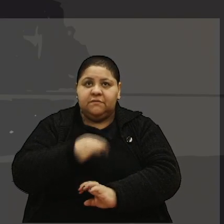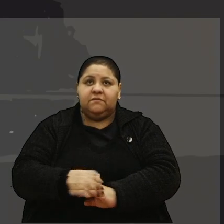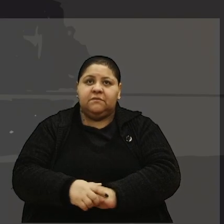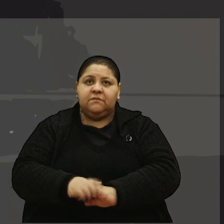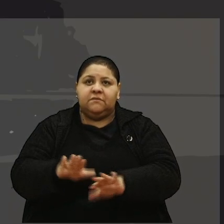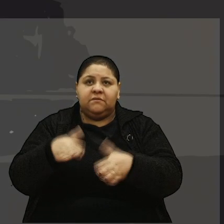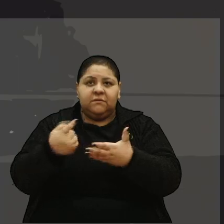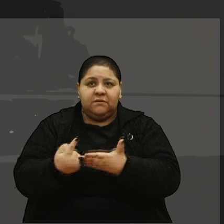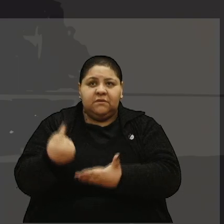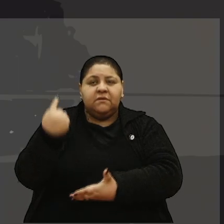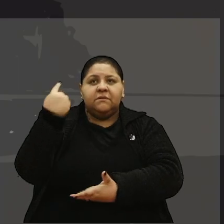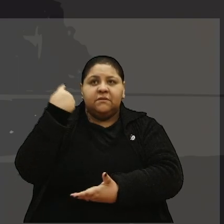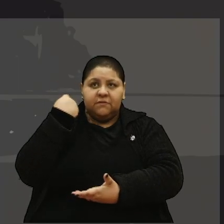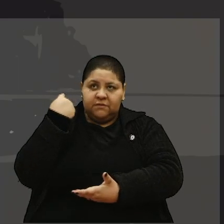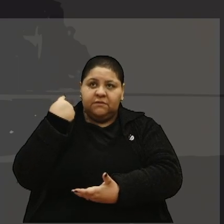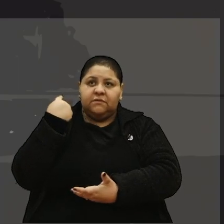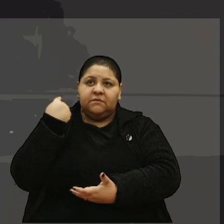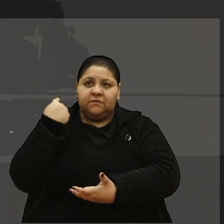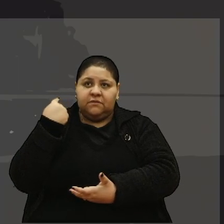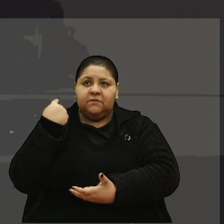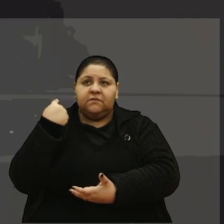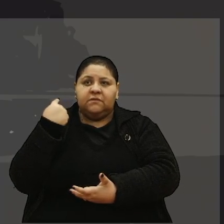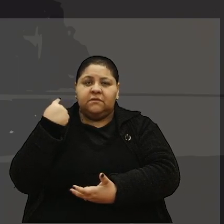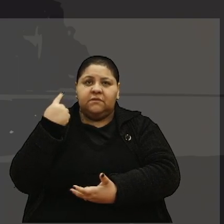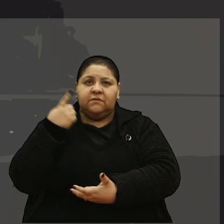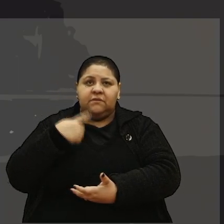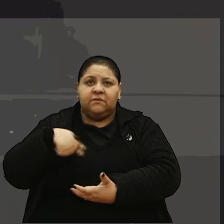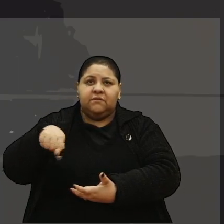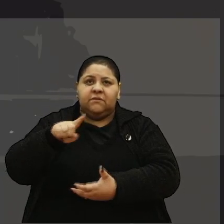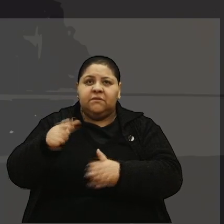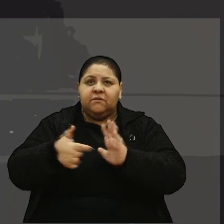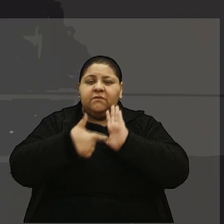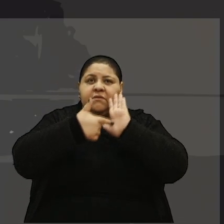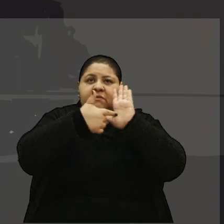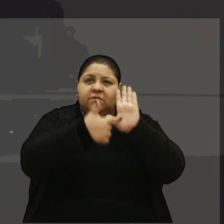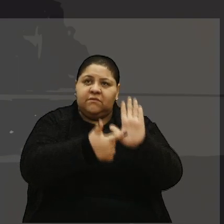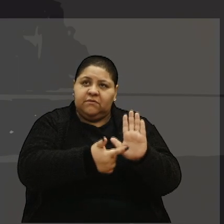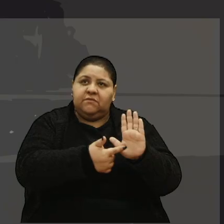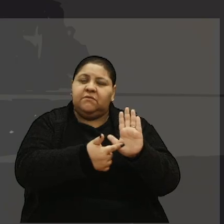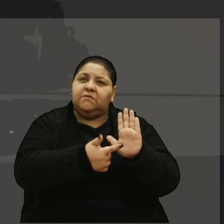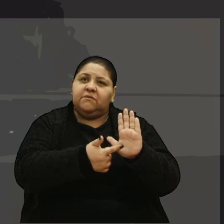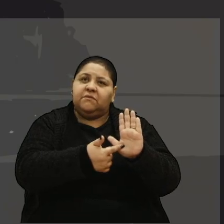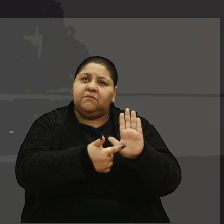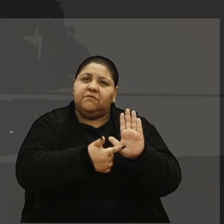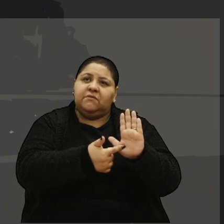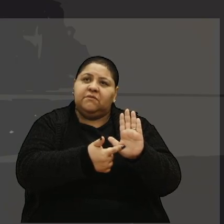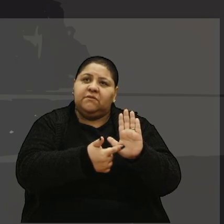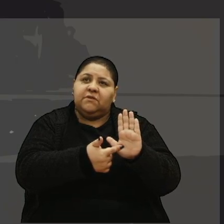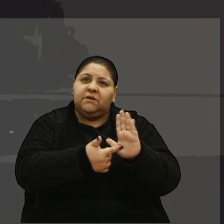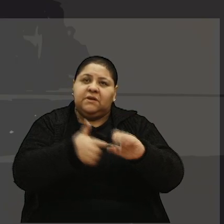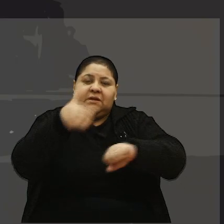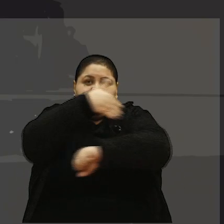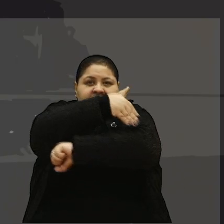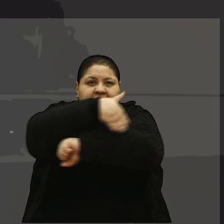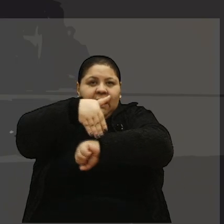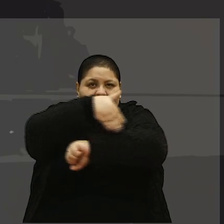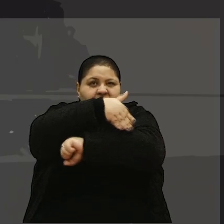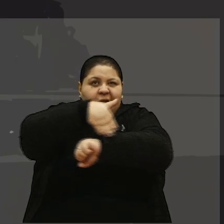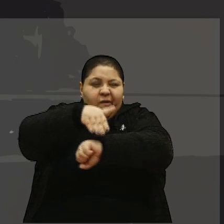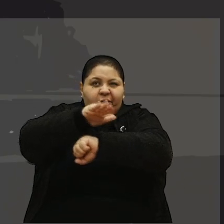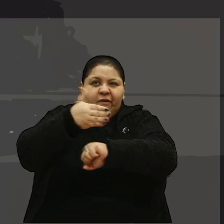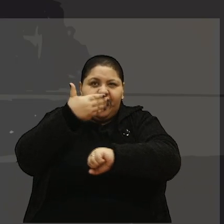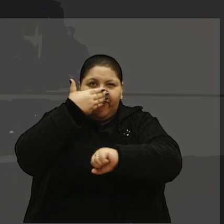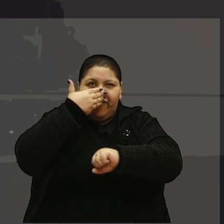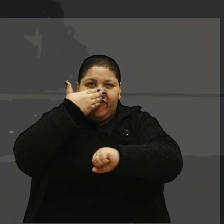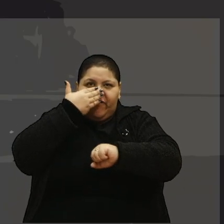Então, na época, a gente se apresentava ali no calçadão, né?